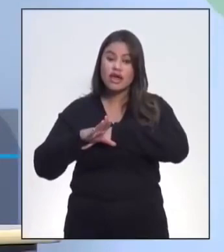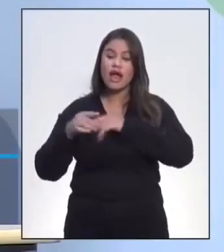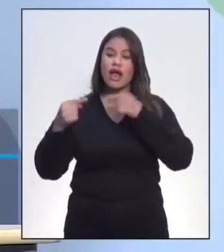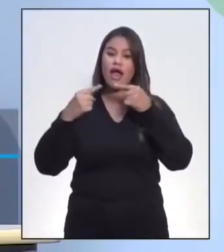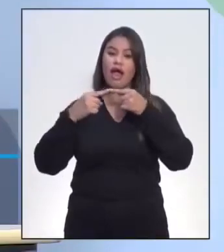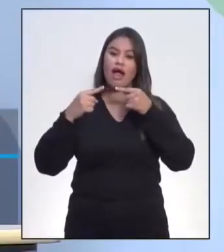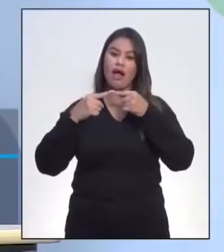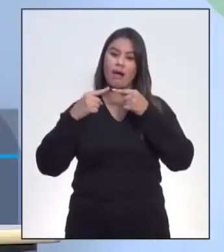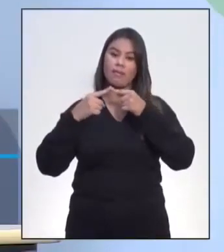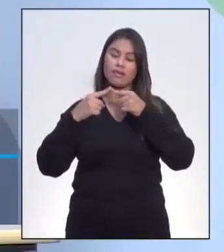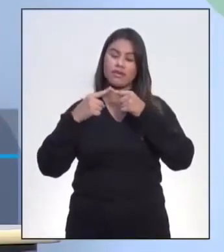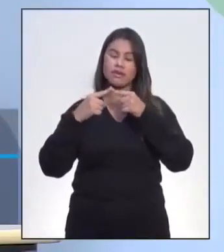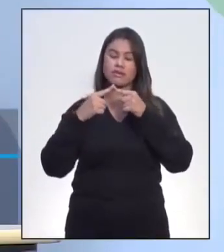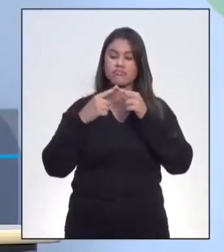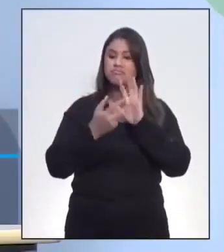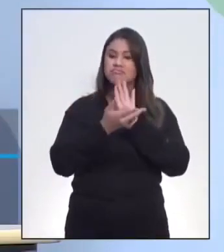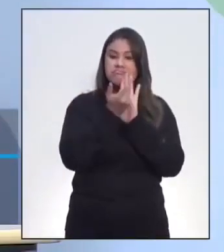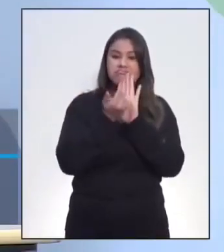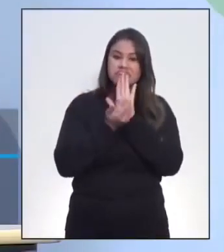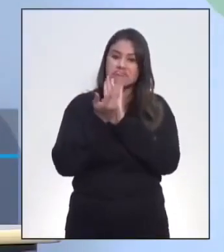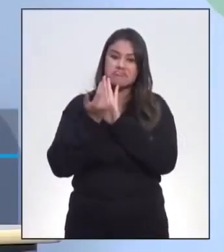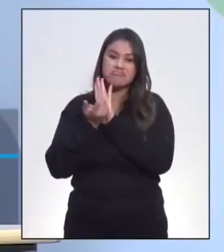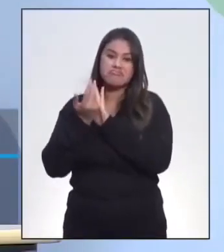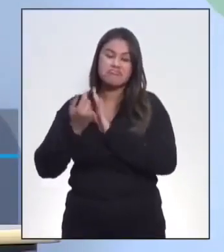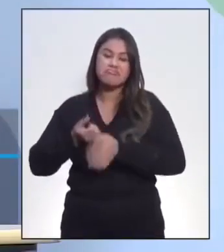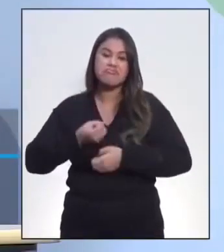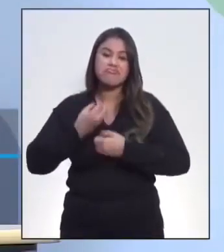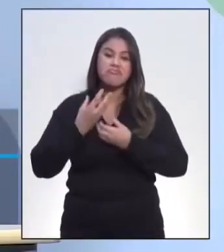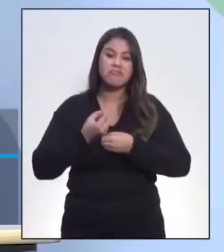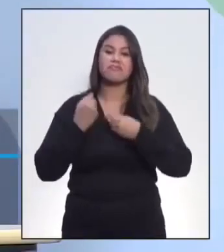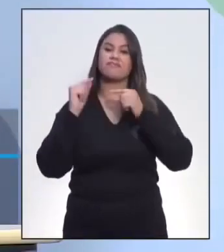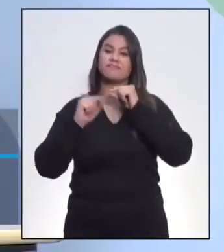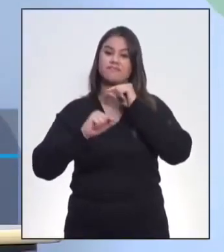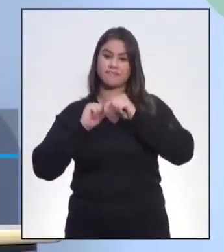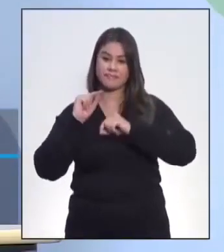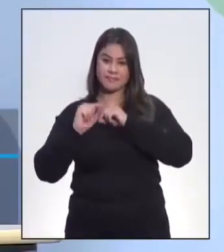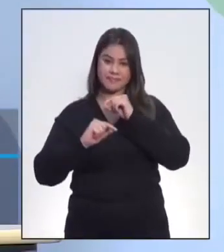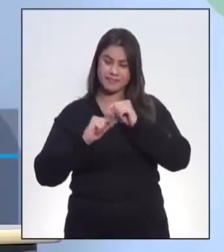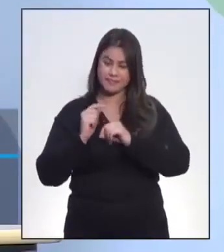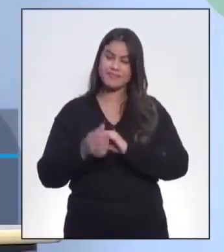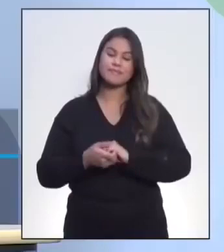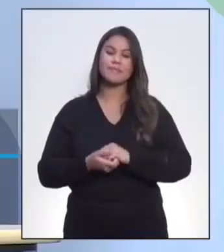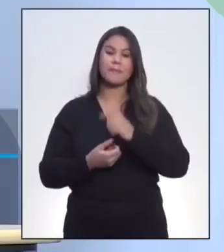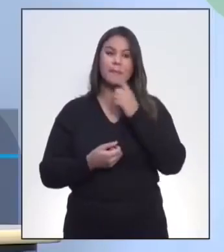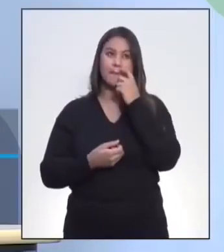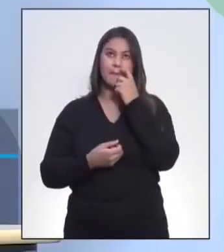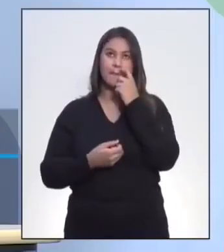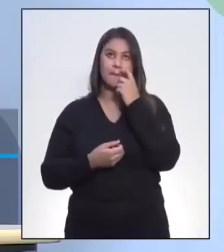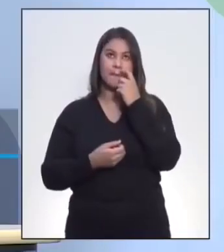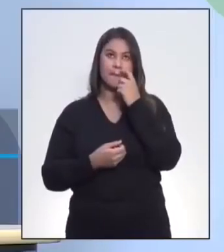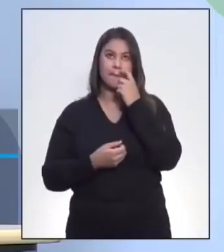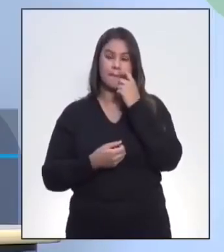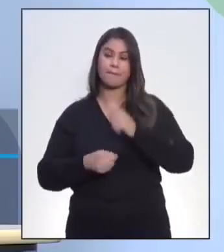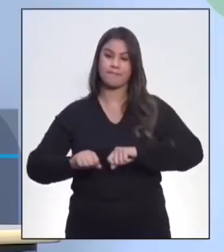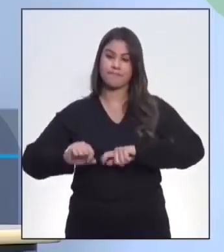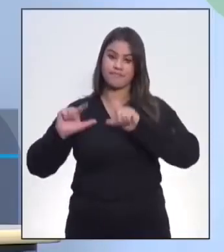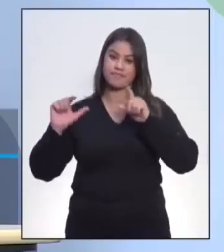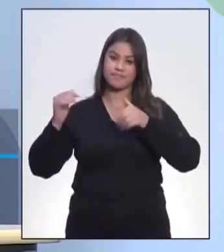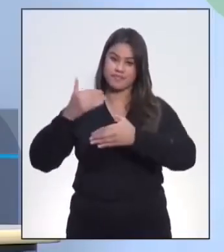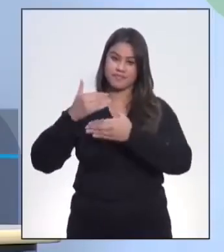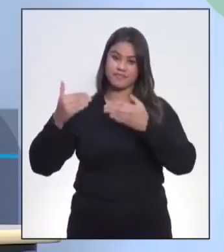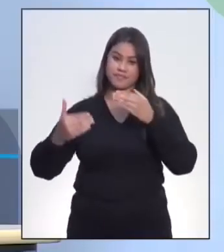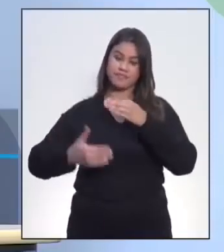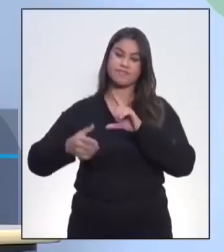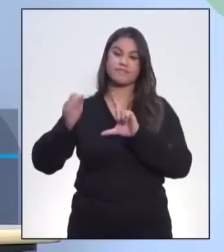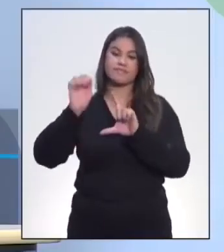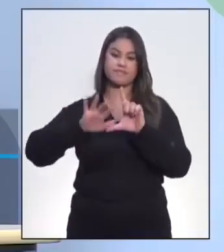nos transmitir, que é a ideia da informação que está contida nessas figuras, nessas imagens, né, que estão